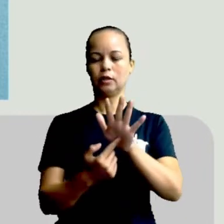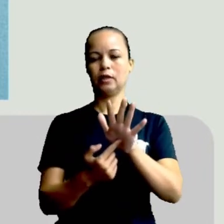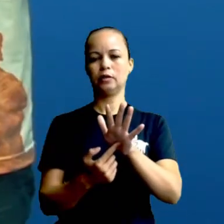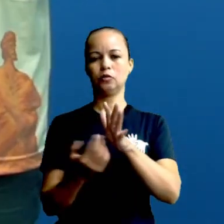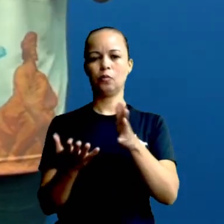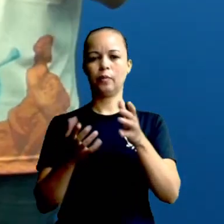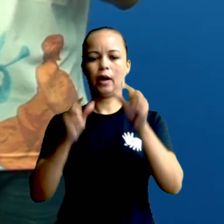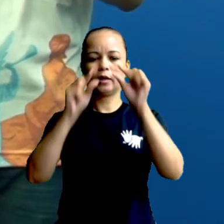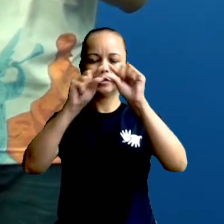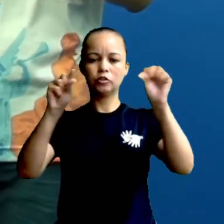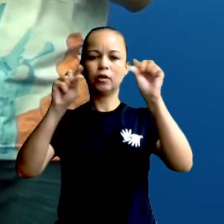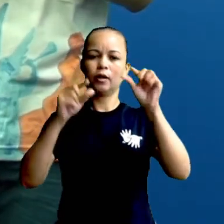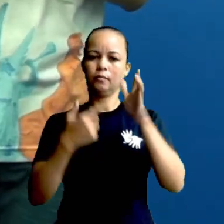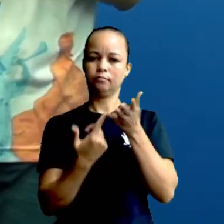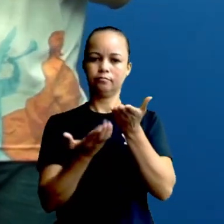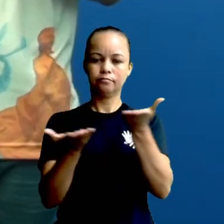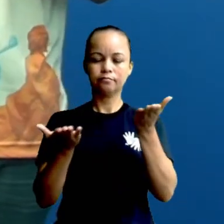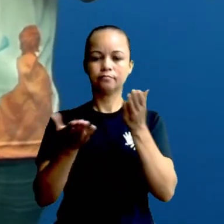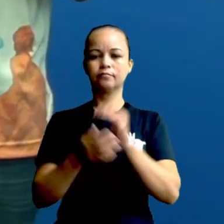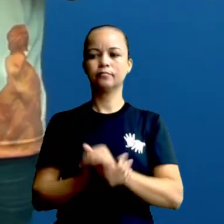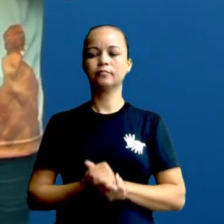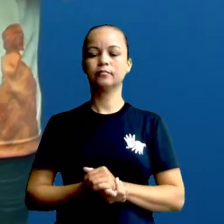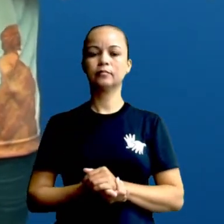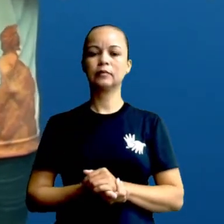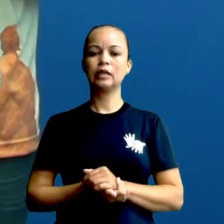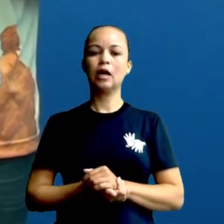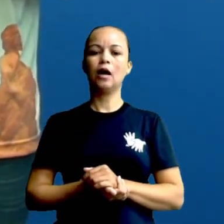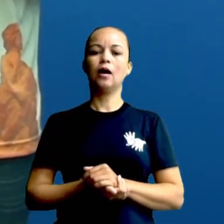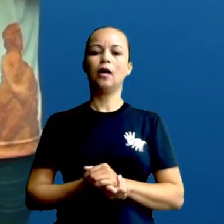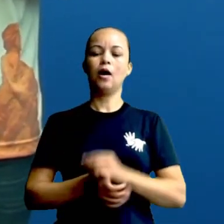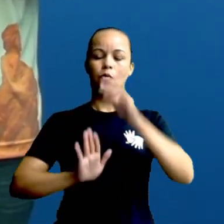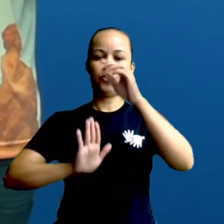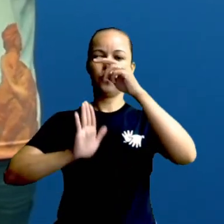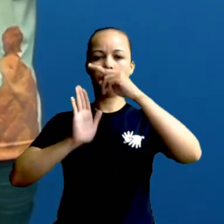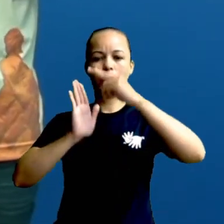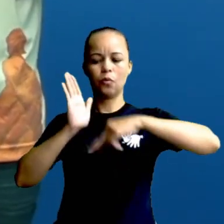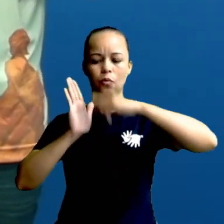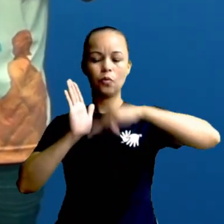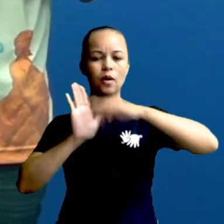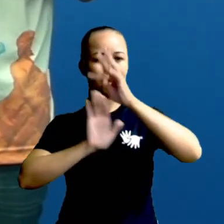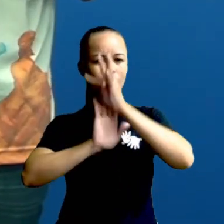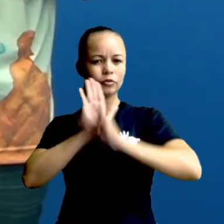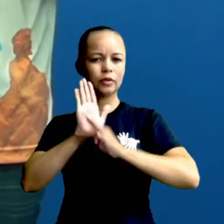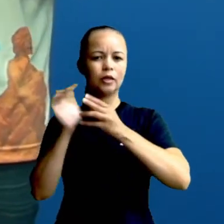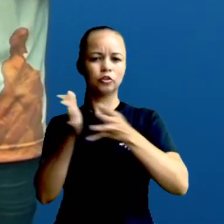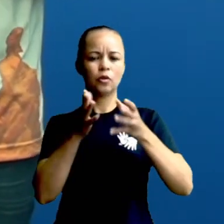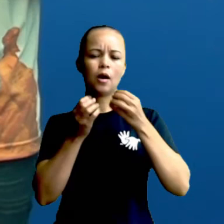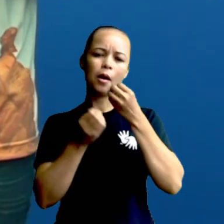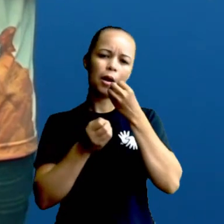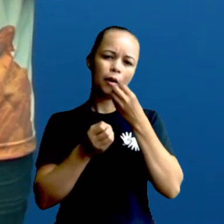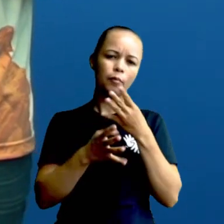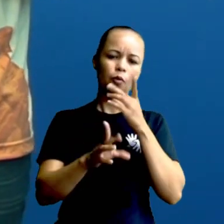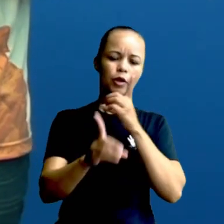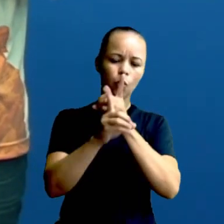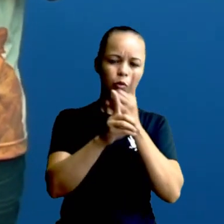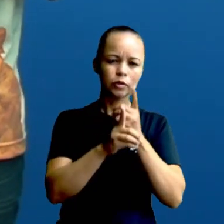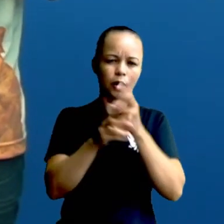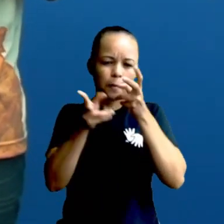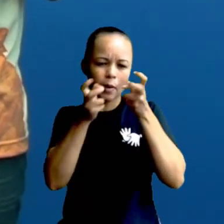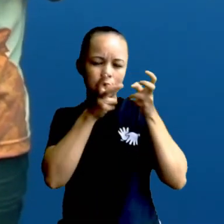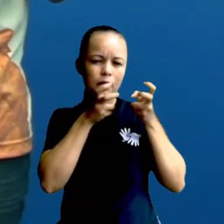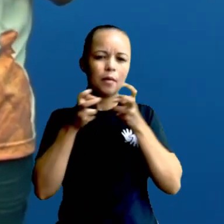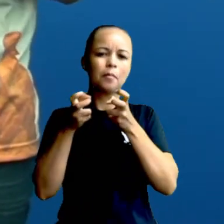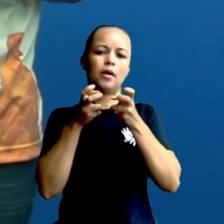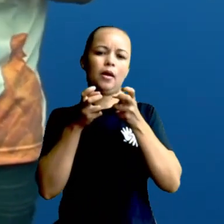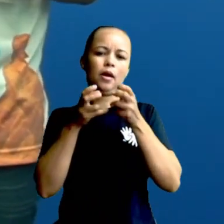aqui para mim para destacar um pontinho para vocês ao ler os textos é bom você encontrando onde Tem crase e